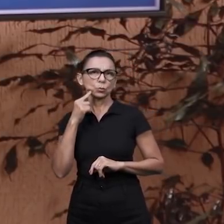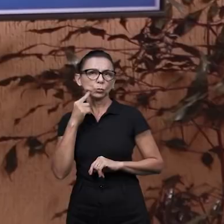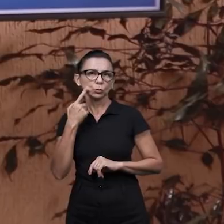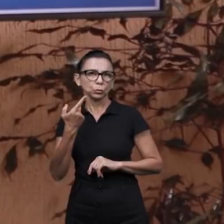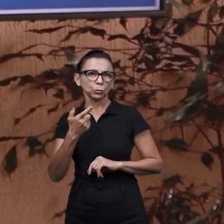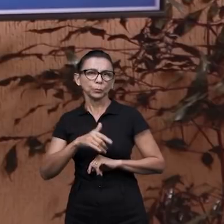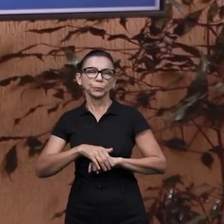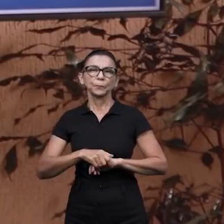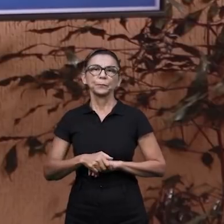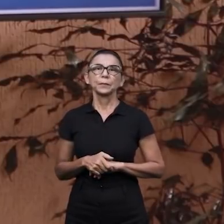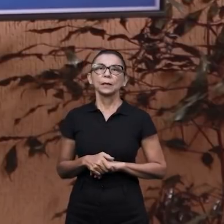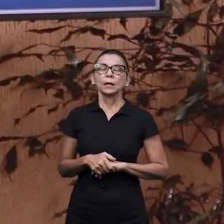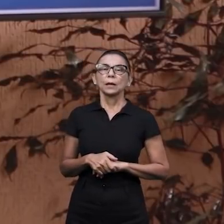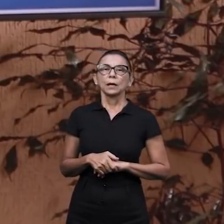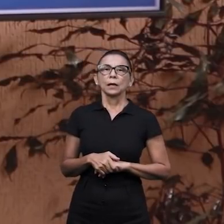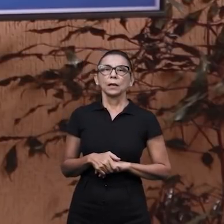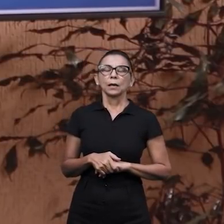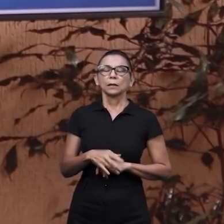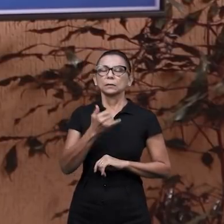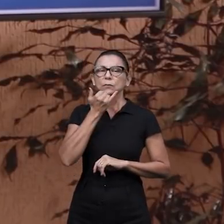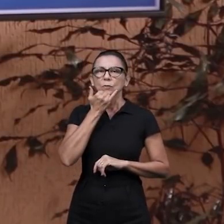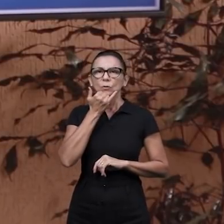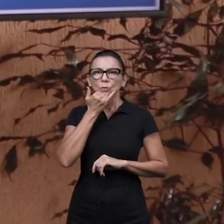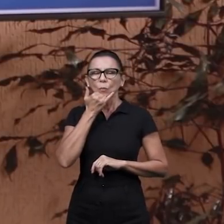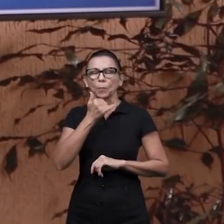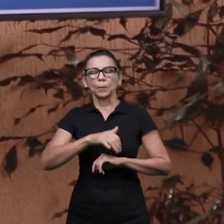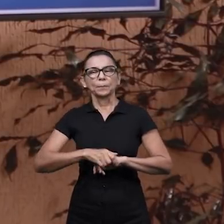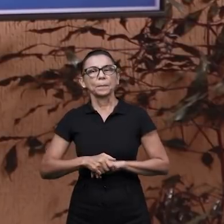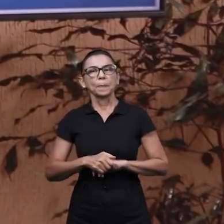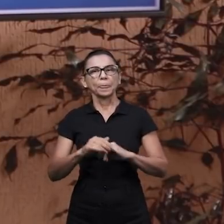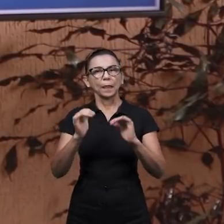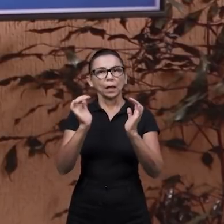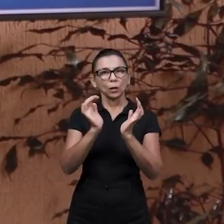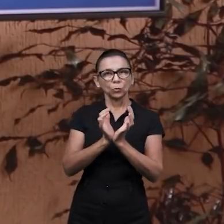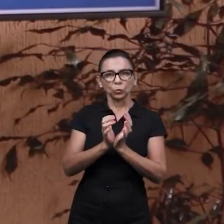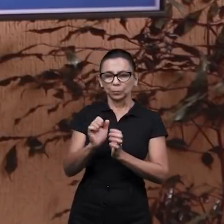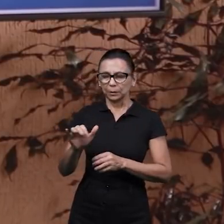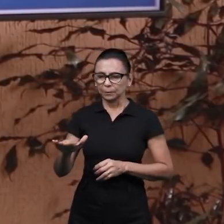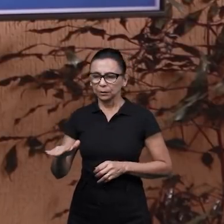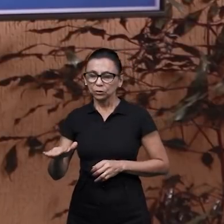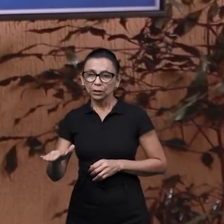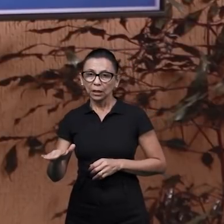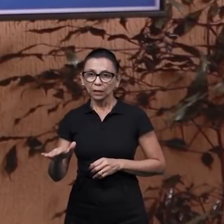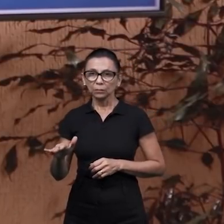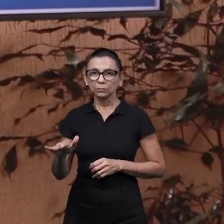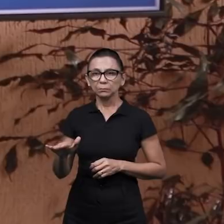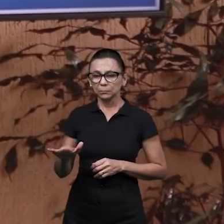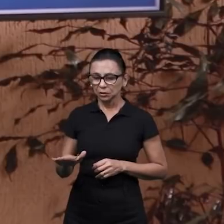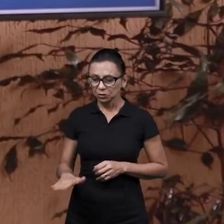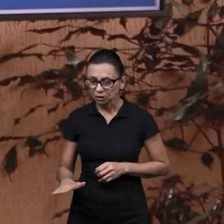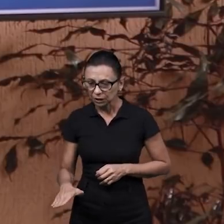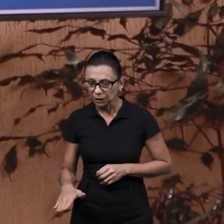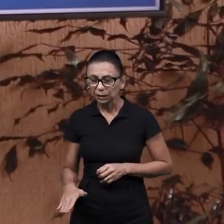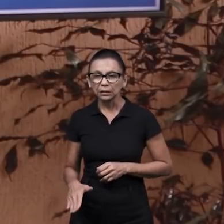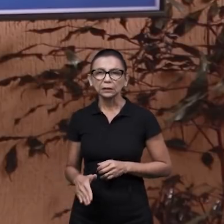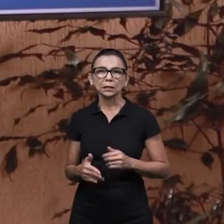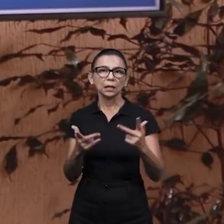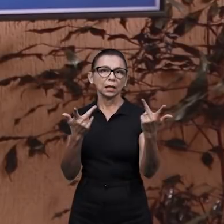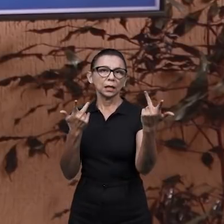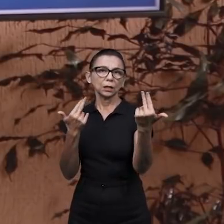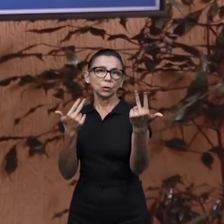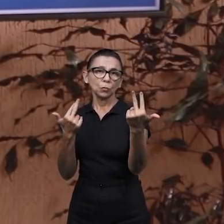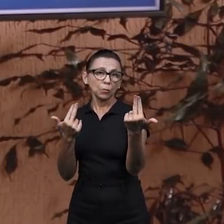vai dar a mesma aula, só que no nível de intermediário. E também a professora das crianças e a dos